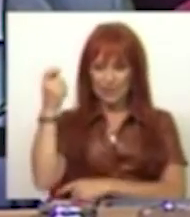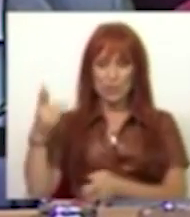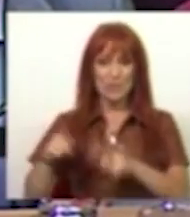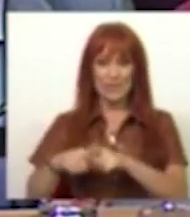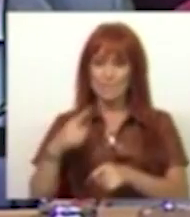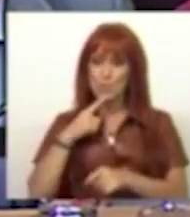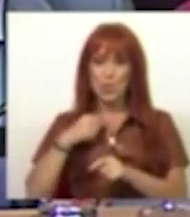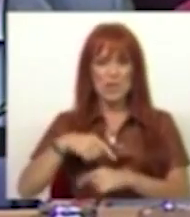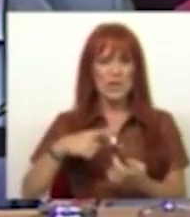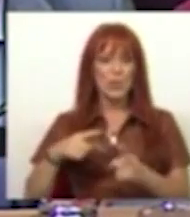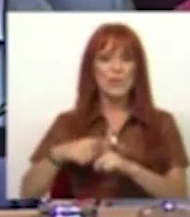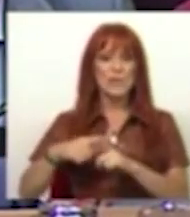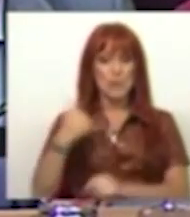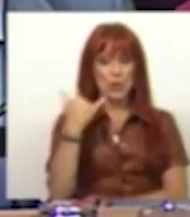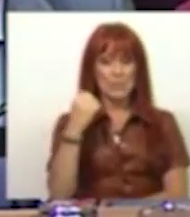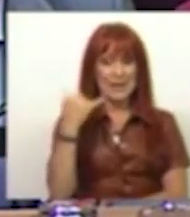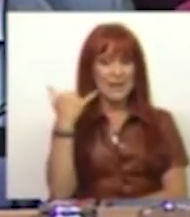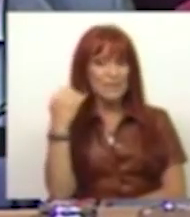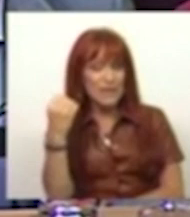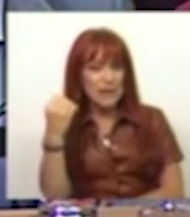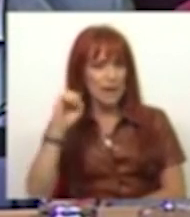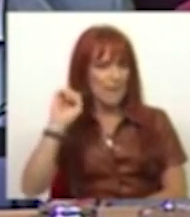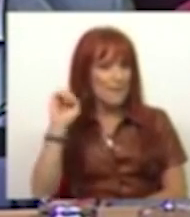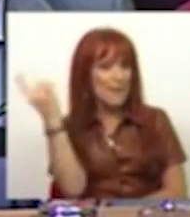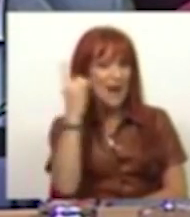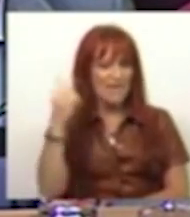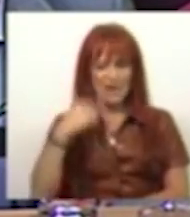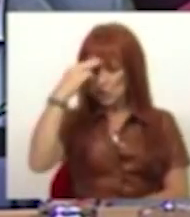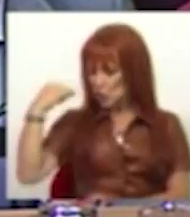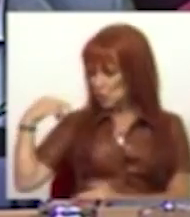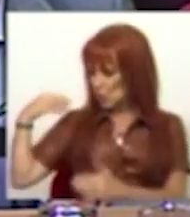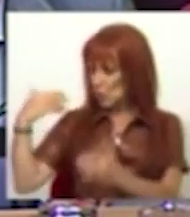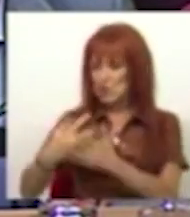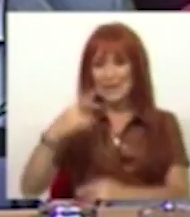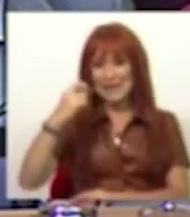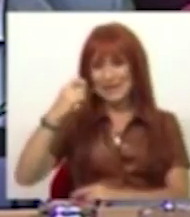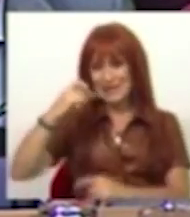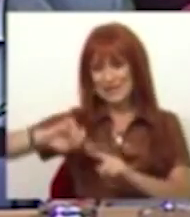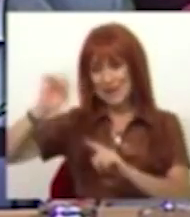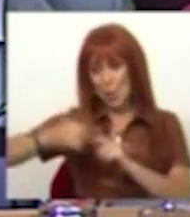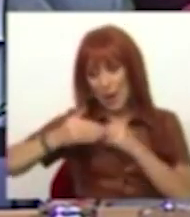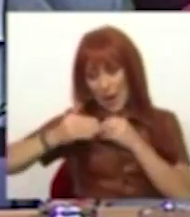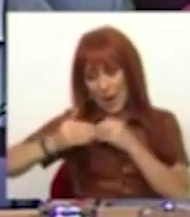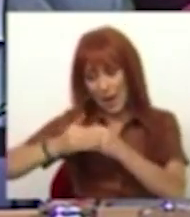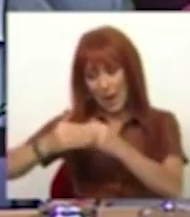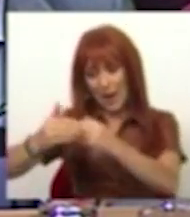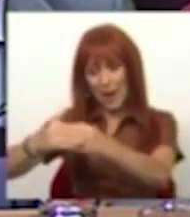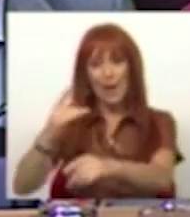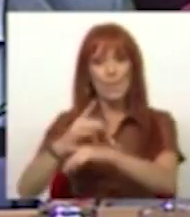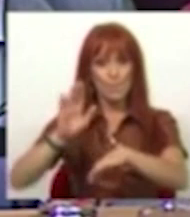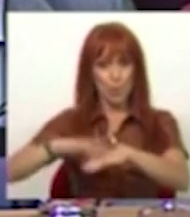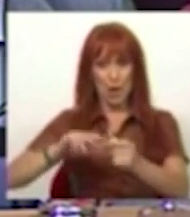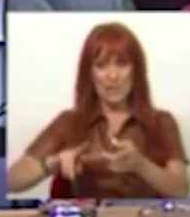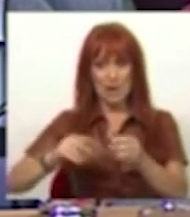E é muito positivo que em 2020, e pela primeira vez na nossa história, pelo terceiro ano consecutivo, por força